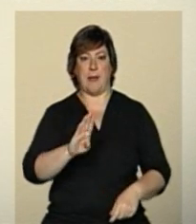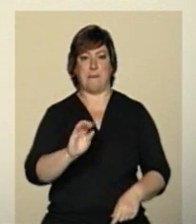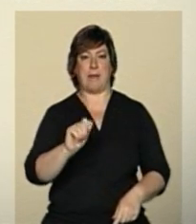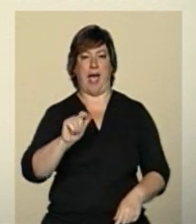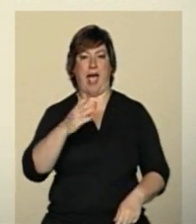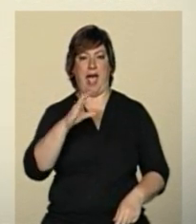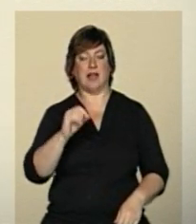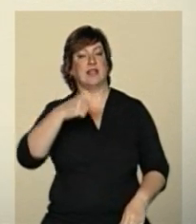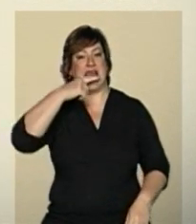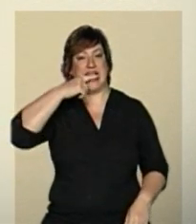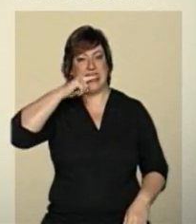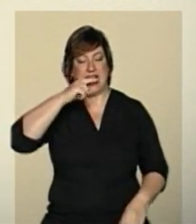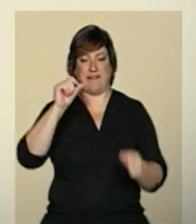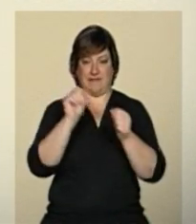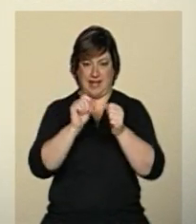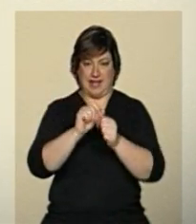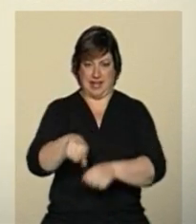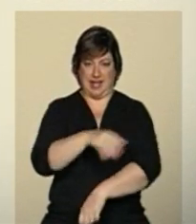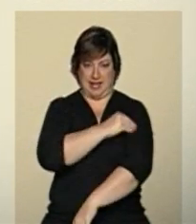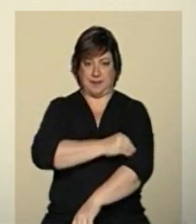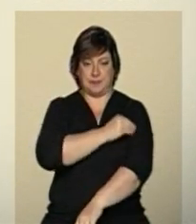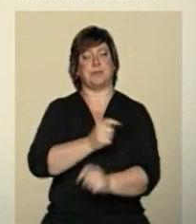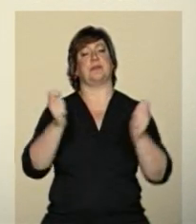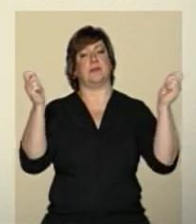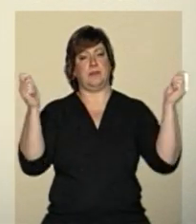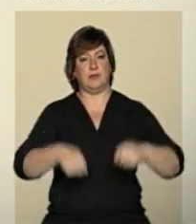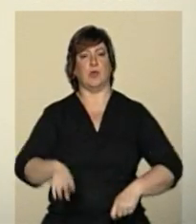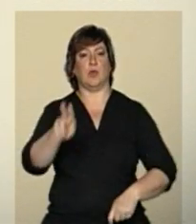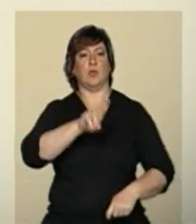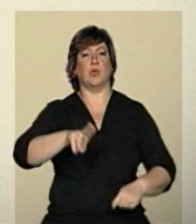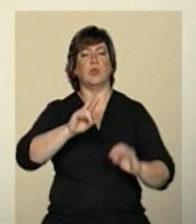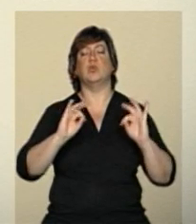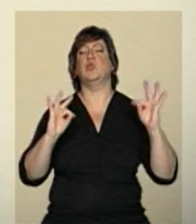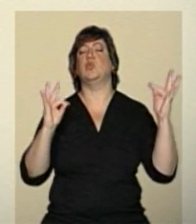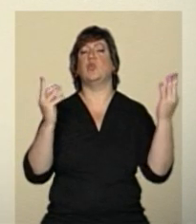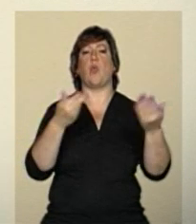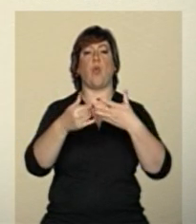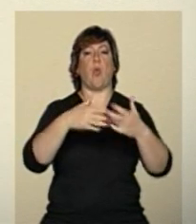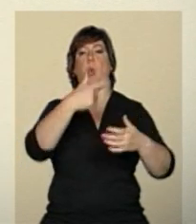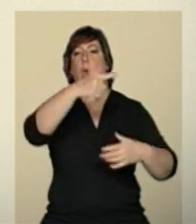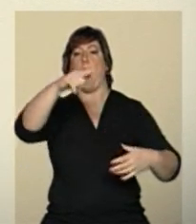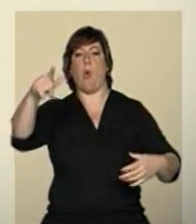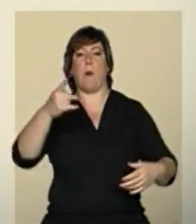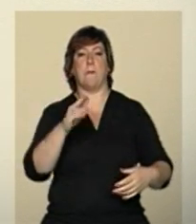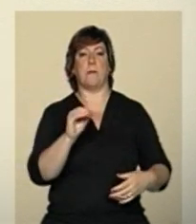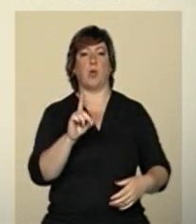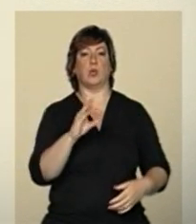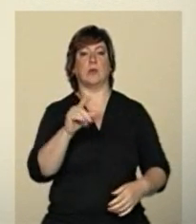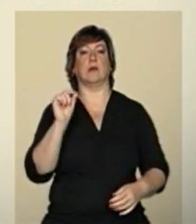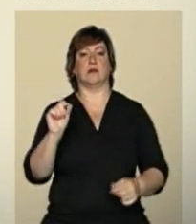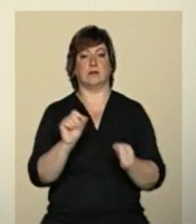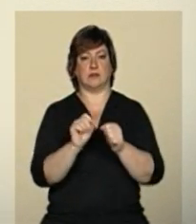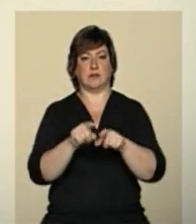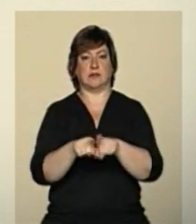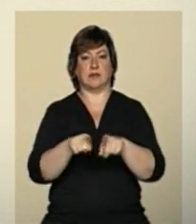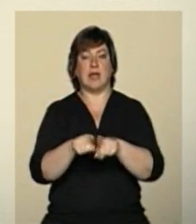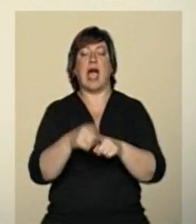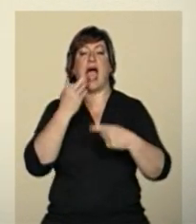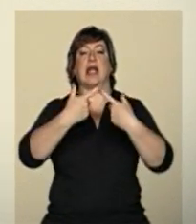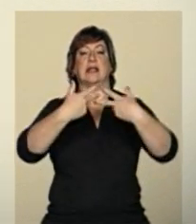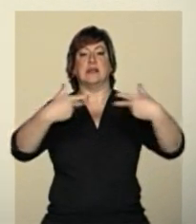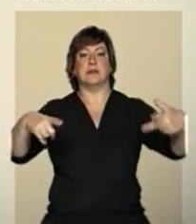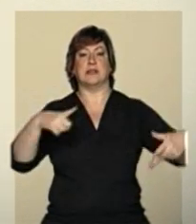para produzir etanol, você pode usar o resto de qualquer outra produção de alimentos